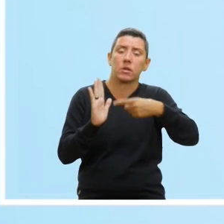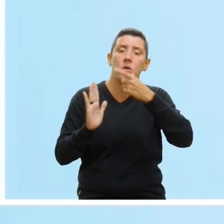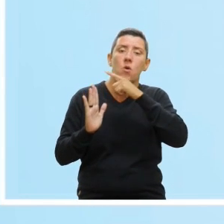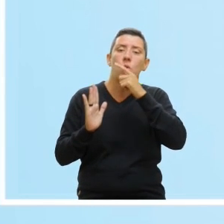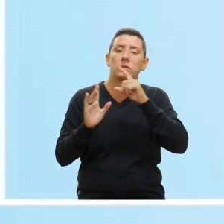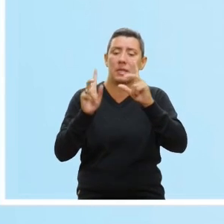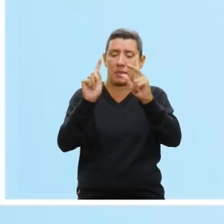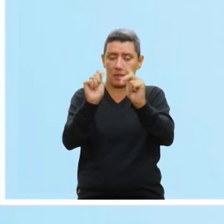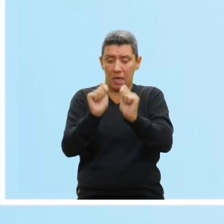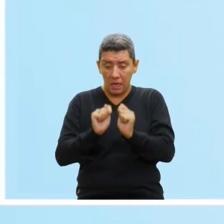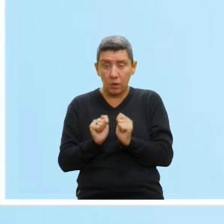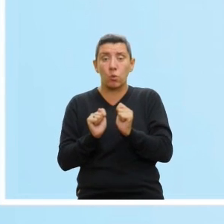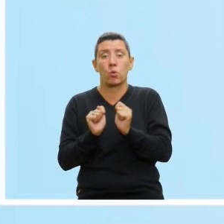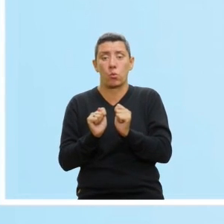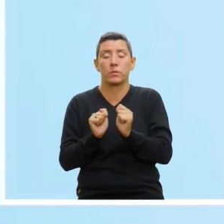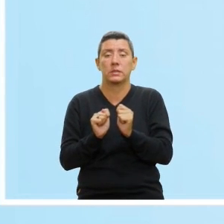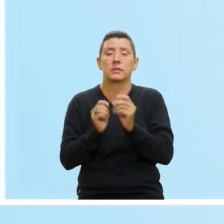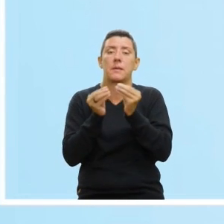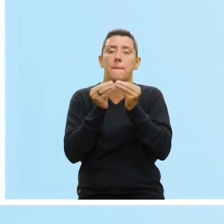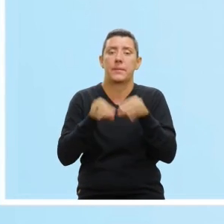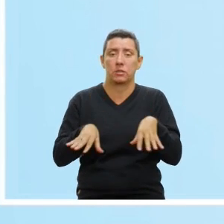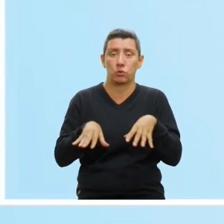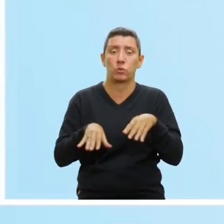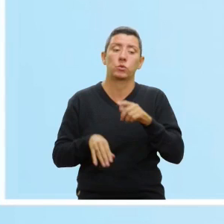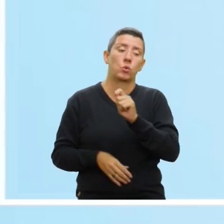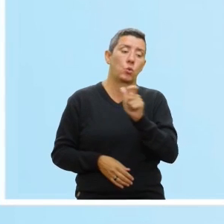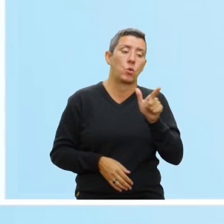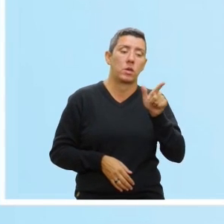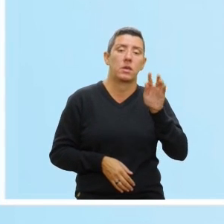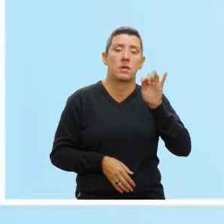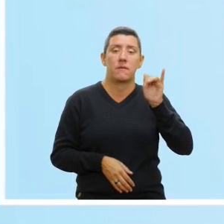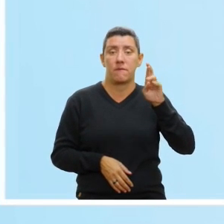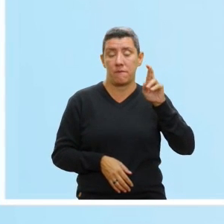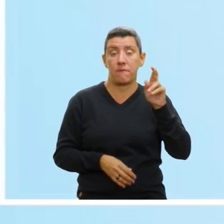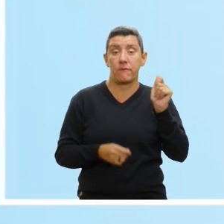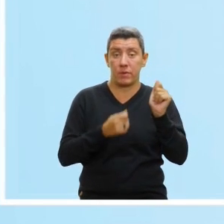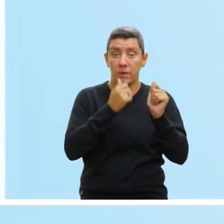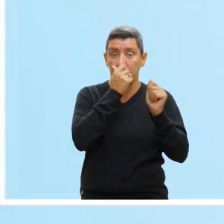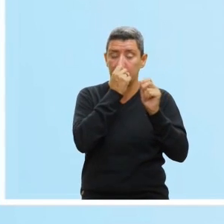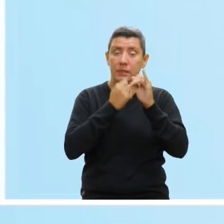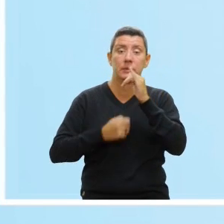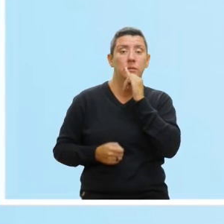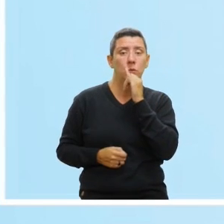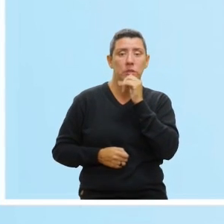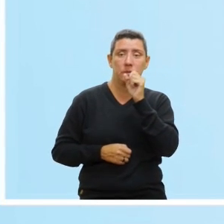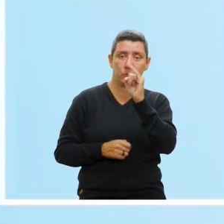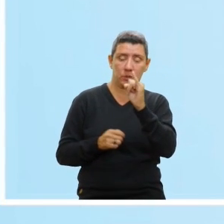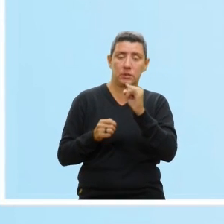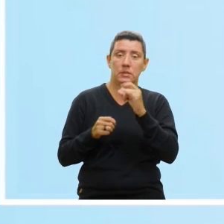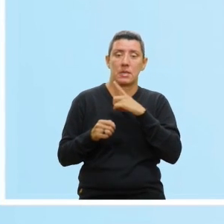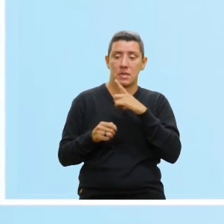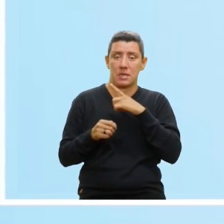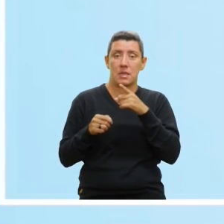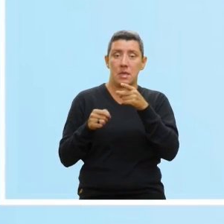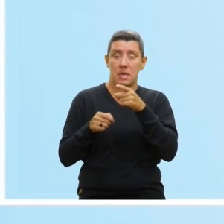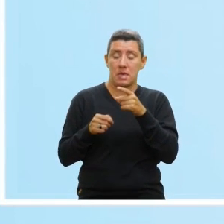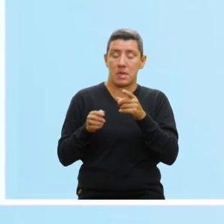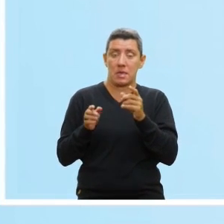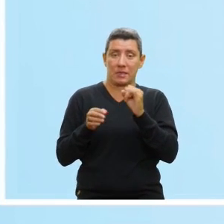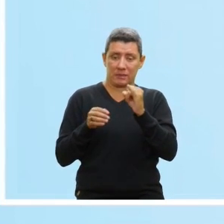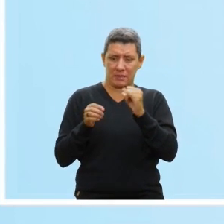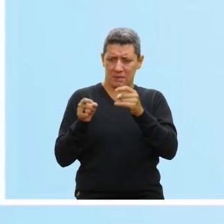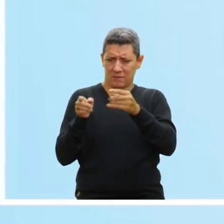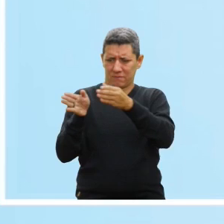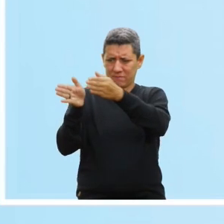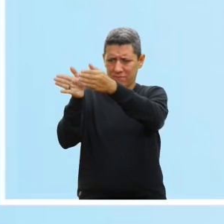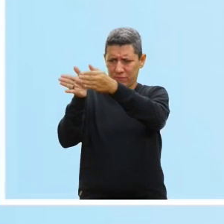dispersão contrário à da fibra. Então, se o pulso chega largado, a gente tem essa parte do equipamento DWDM que ele comprime